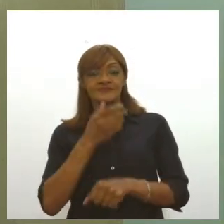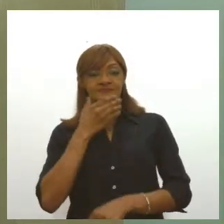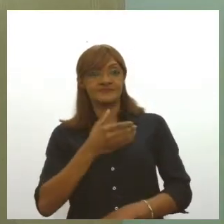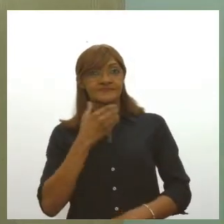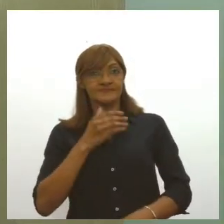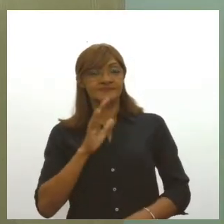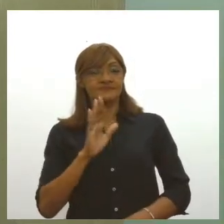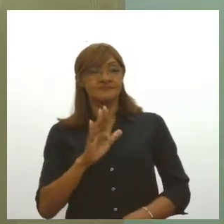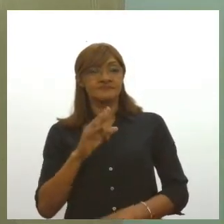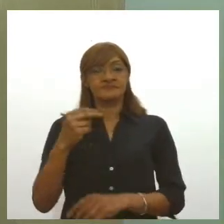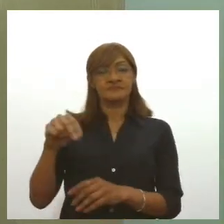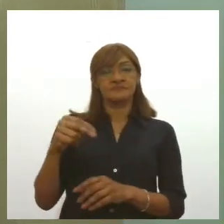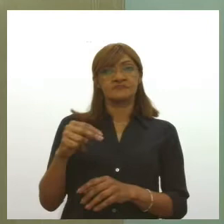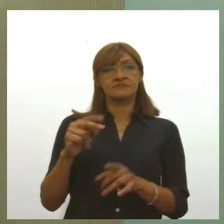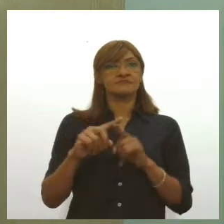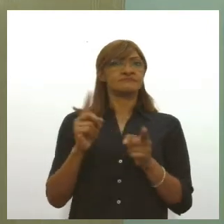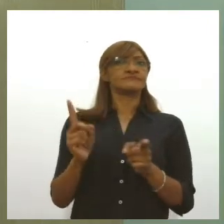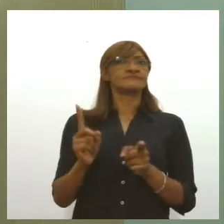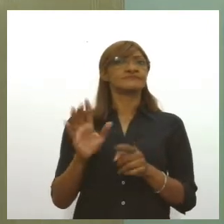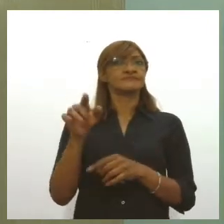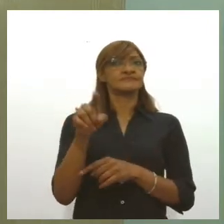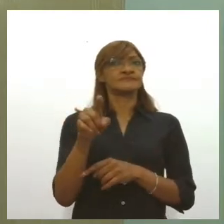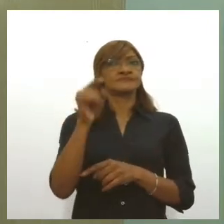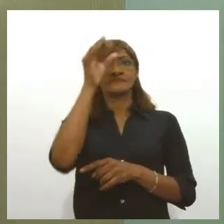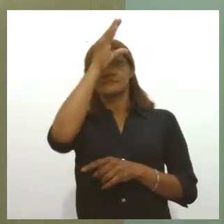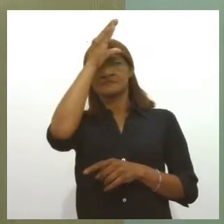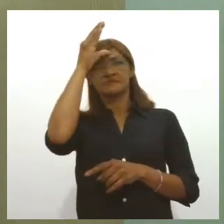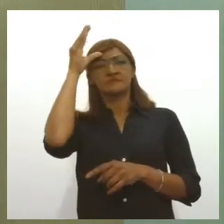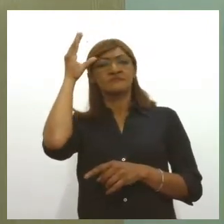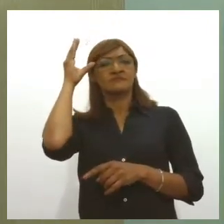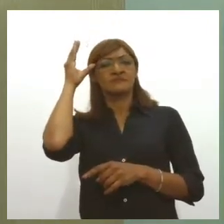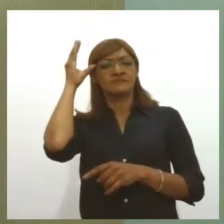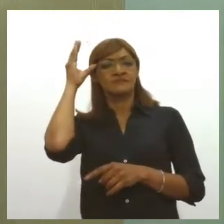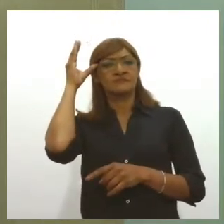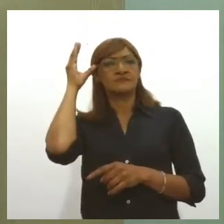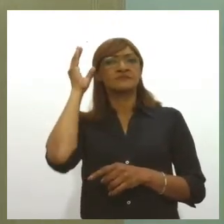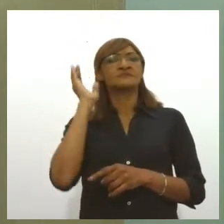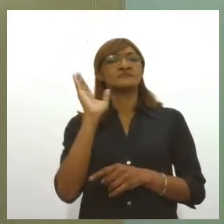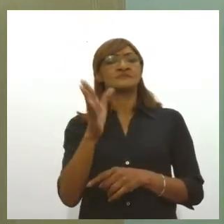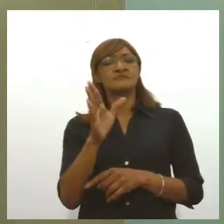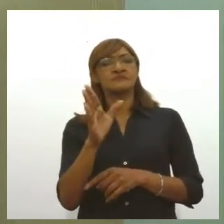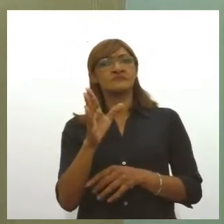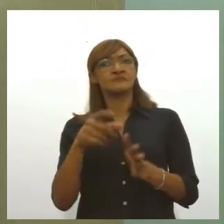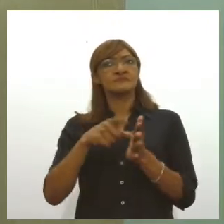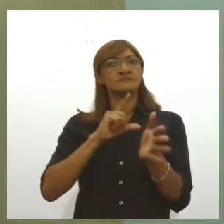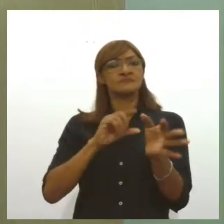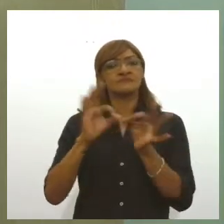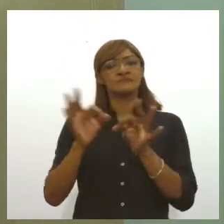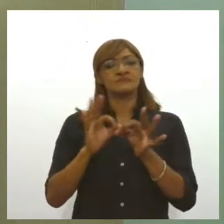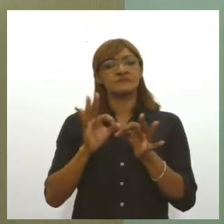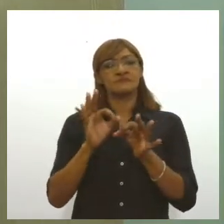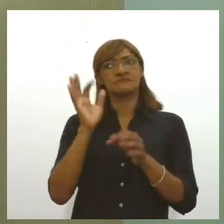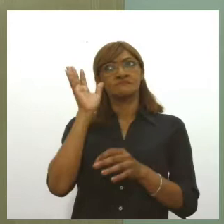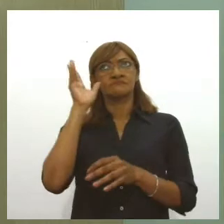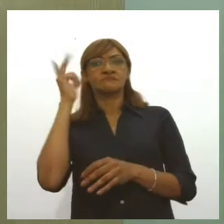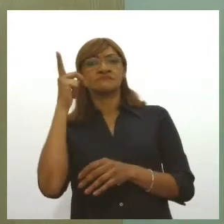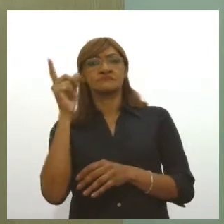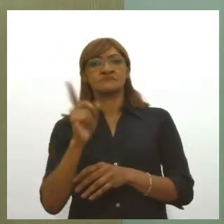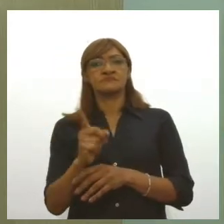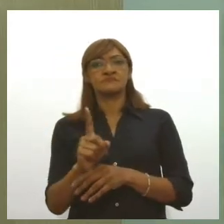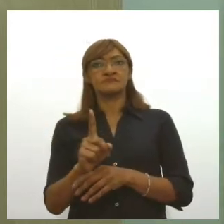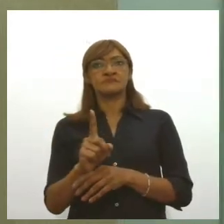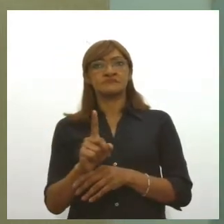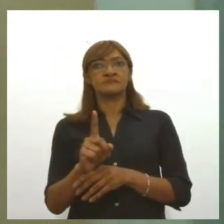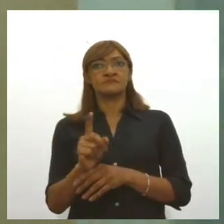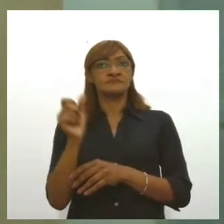que esses consumidores já estão preparados para evitar cair em armadilhas? É isso que a gente vai